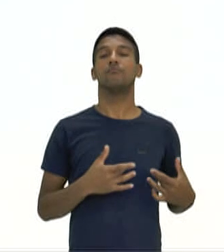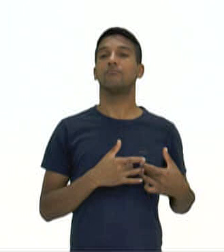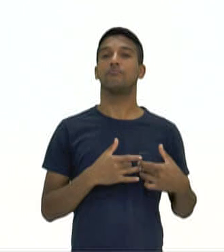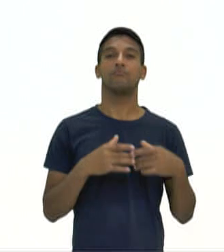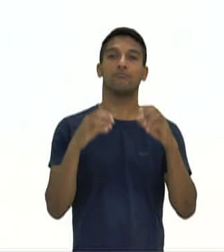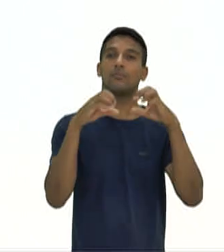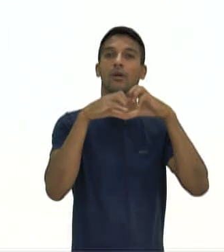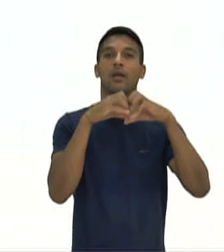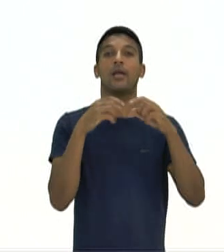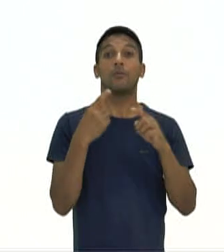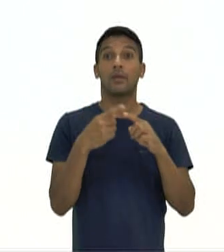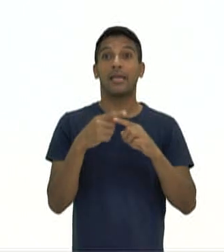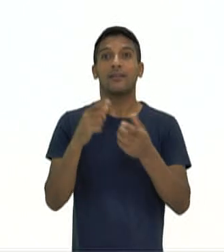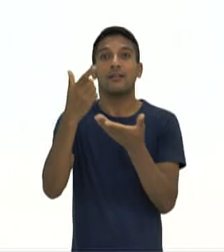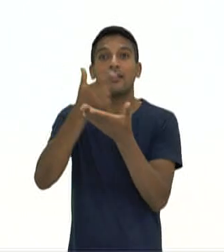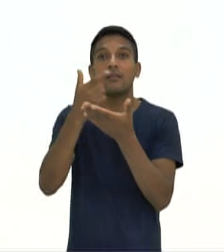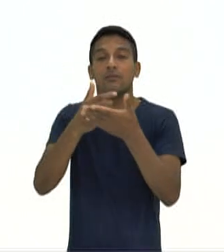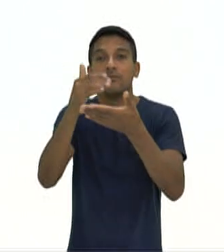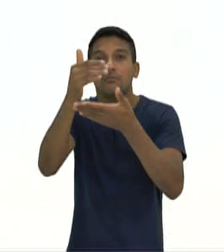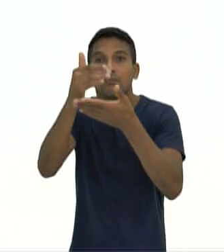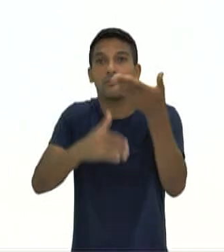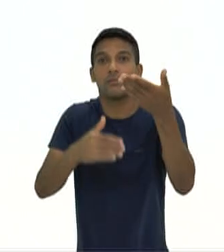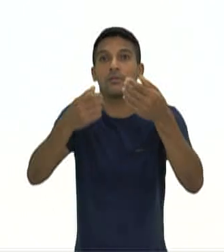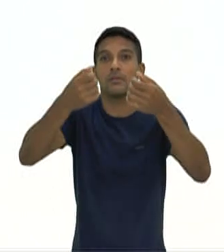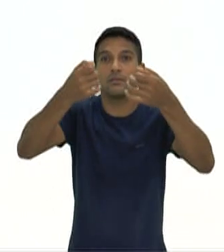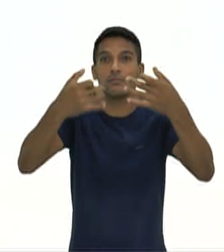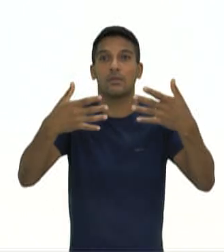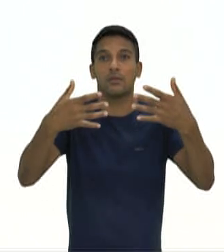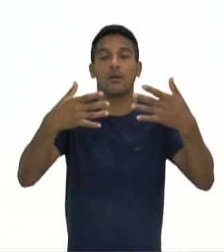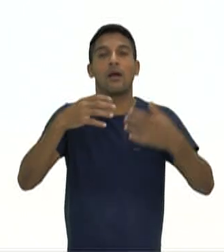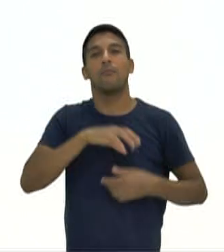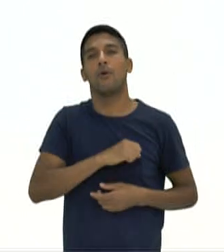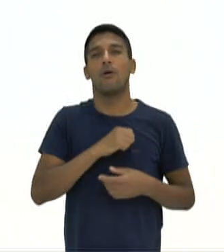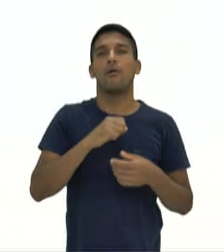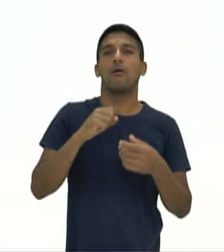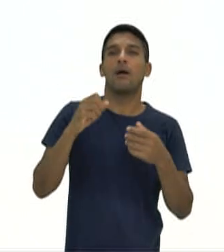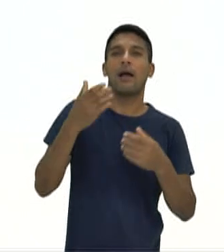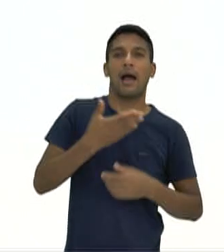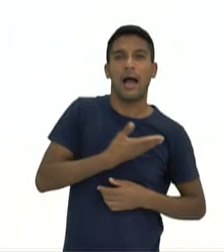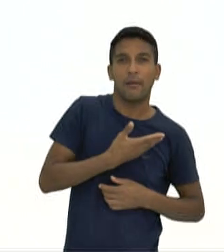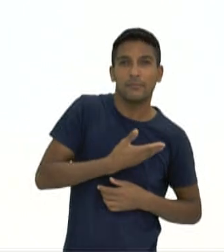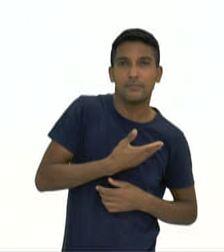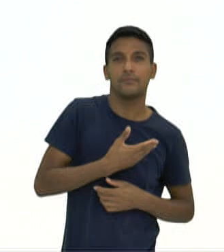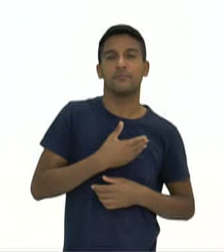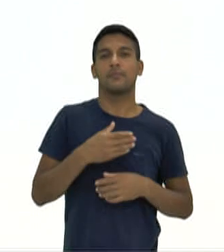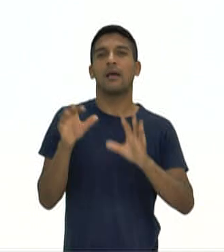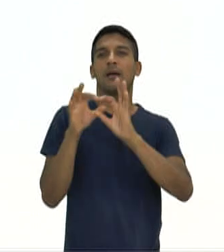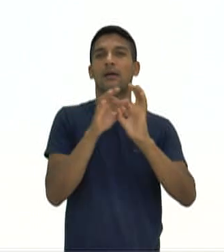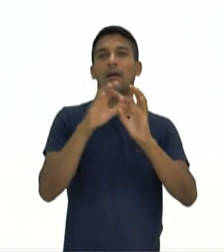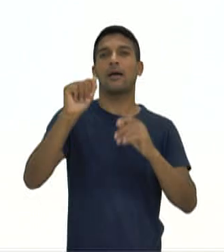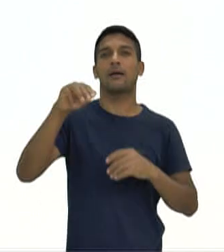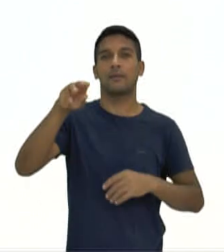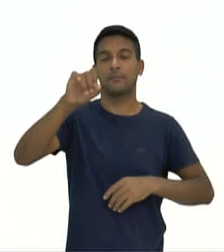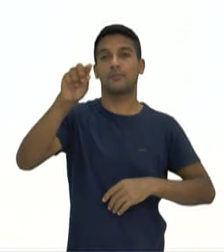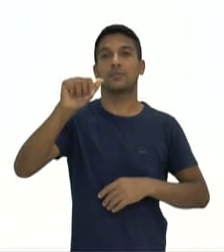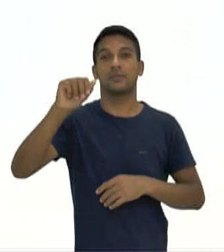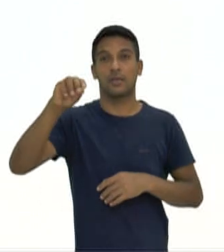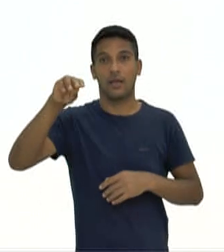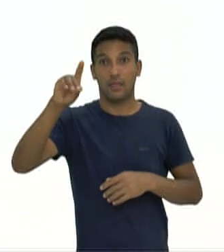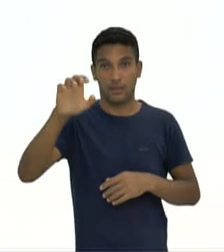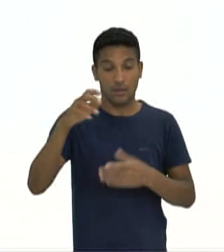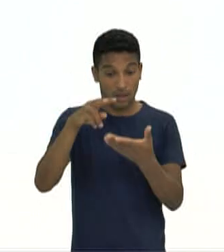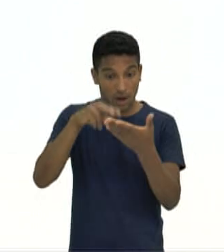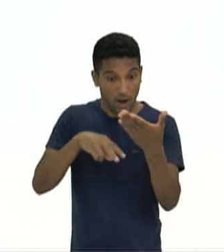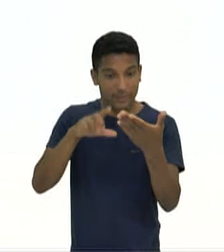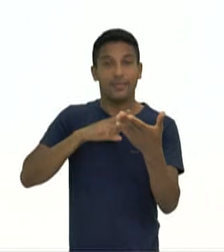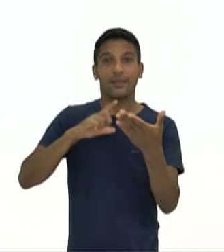descoberta de amor sob o ponto de vista de um garoto. E os garotos se reconhecem e encontram uma possibilidade de entendimento